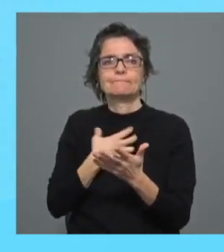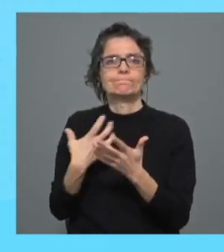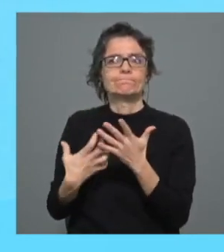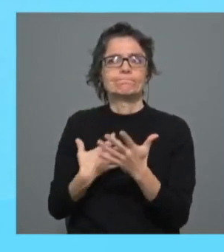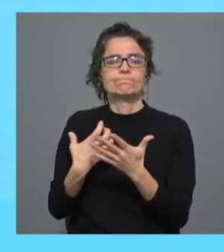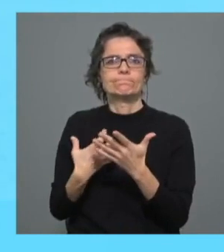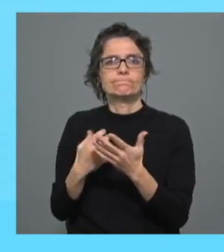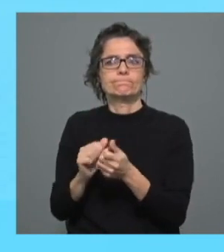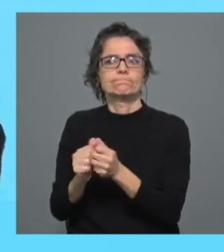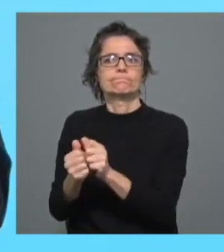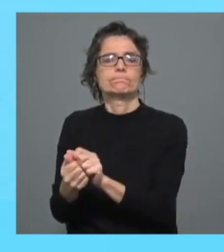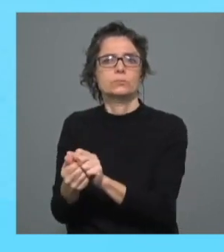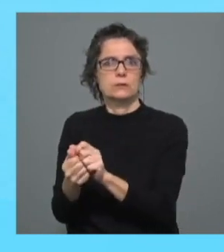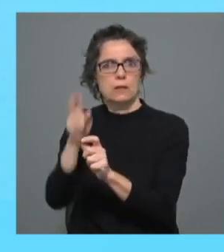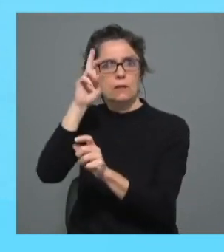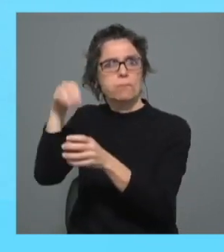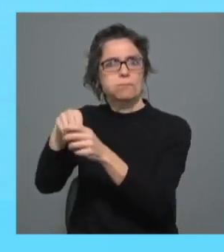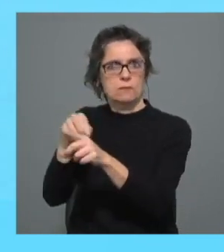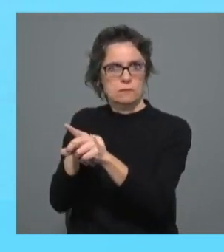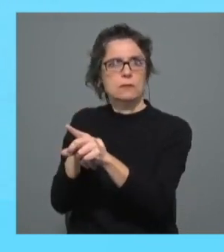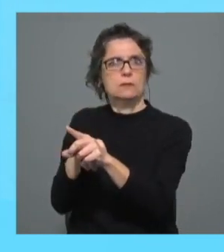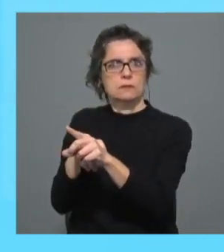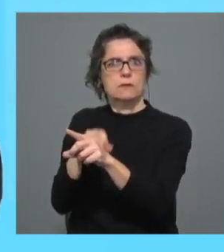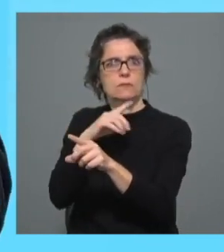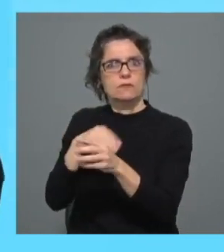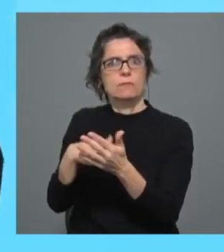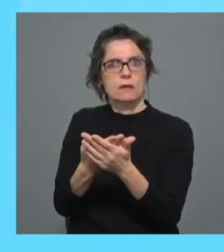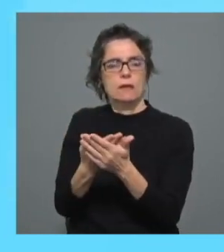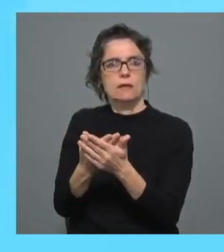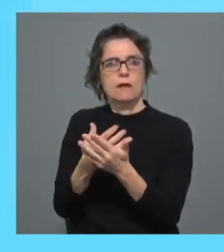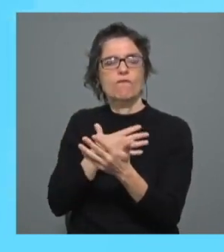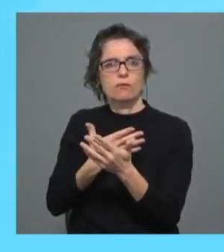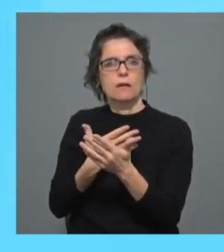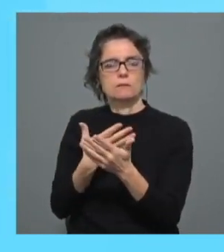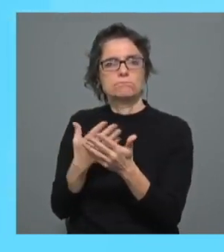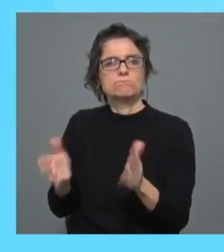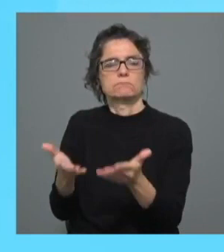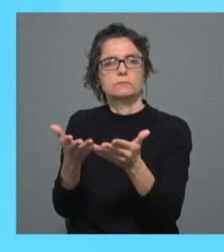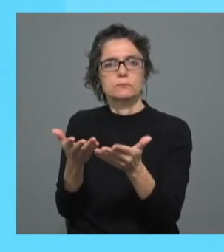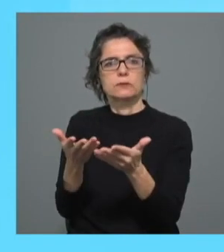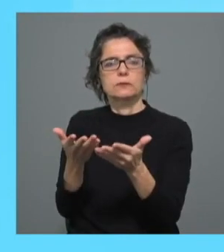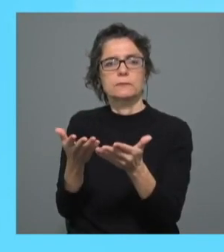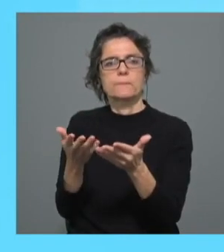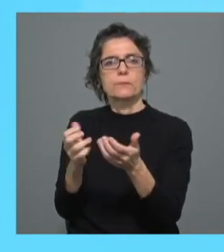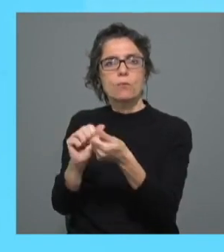poderá ter, e eu acho lá que tenha, a consequência que atrás enunciava de promover uma alteração ao quadro